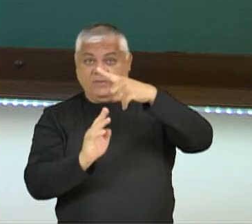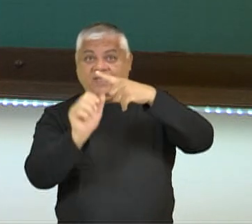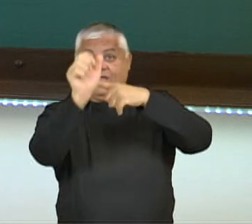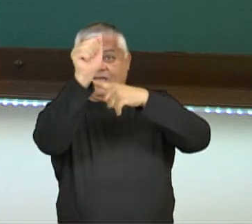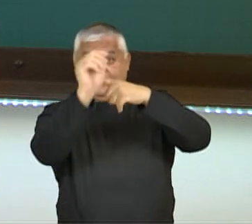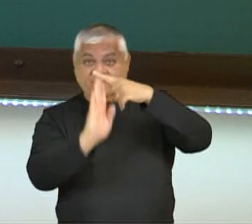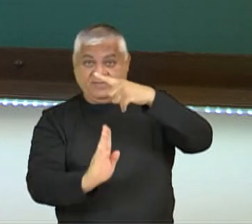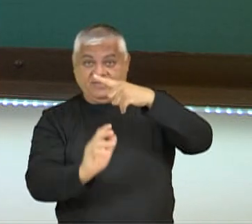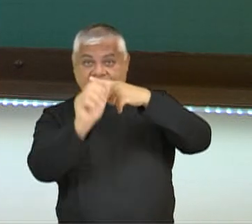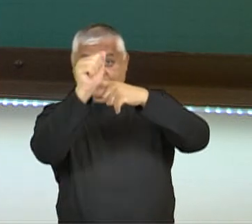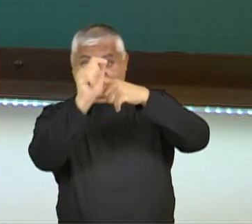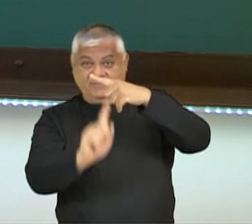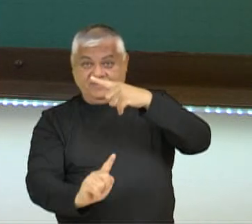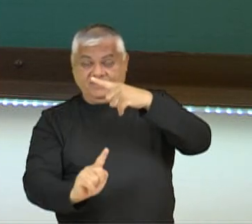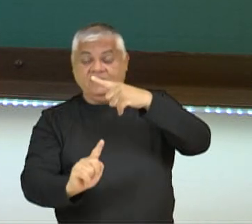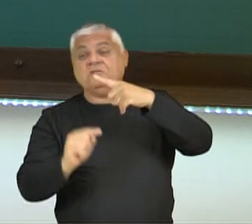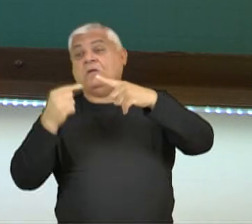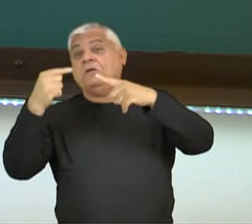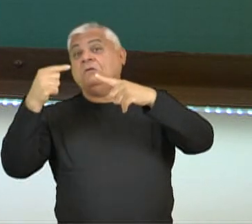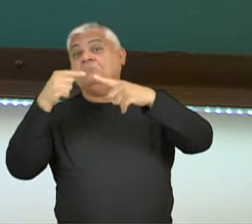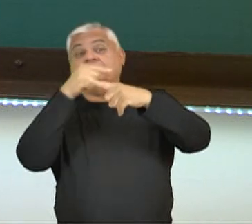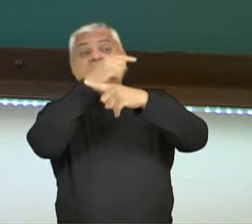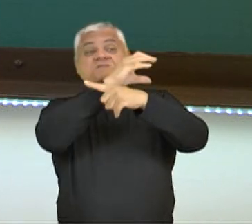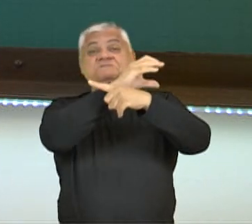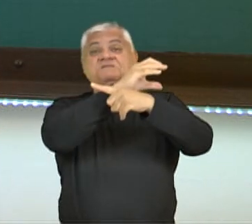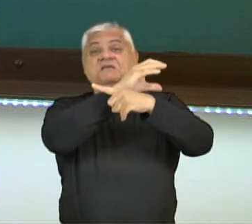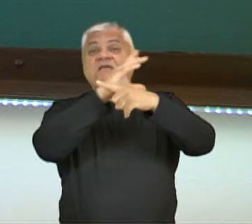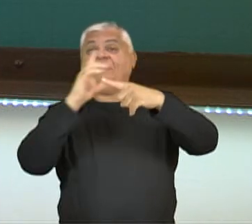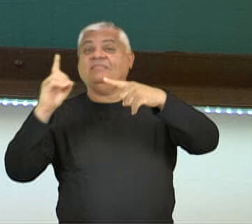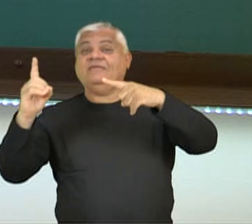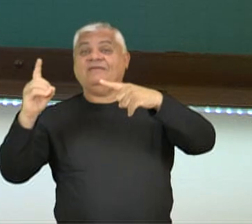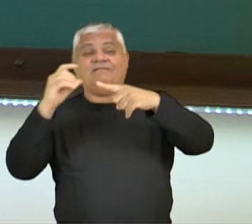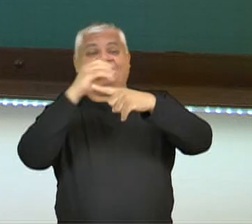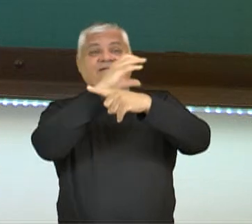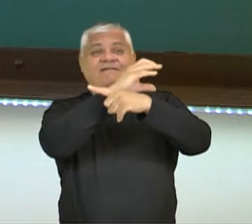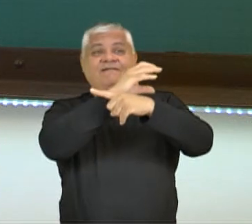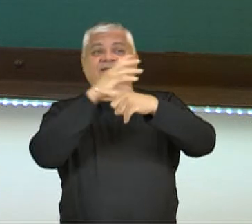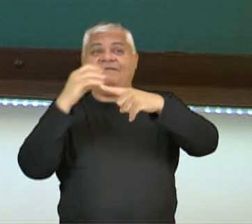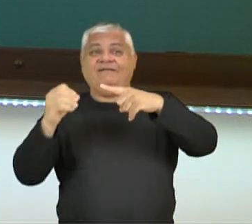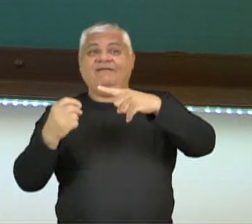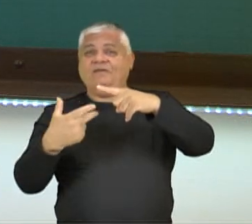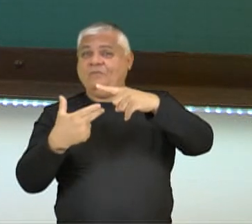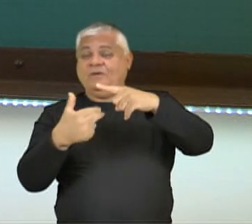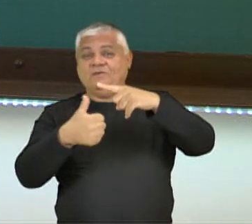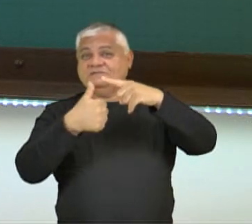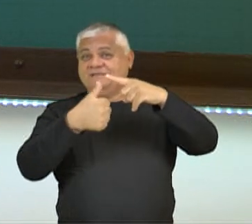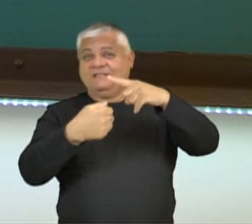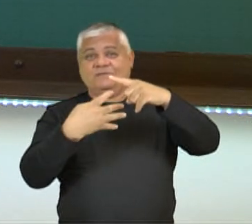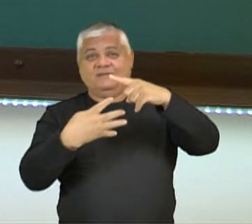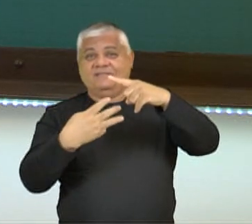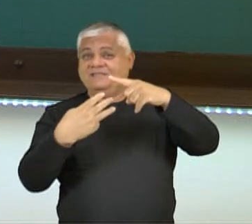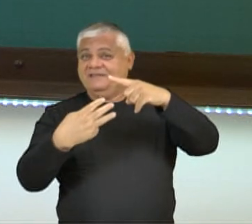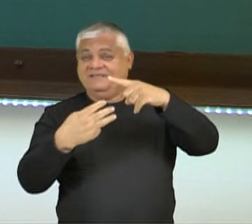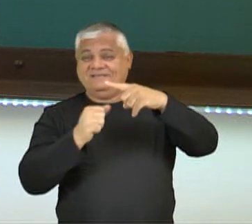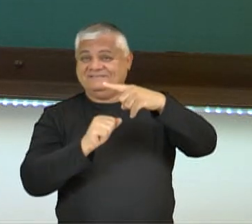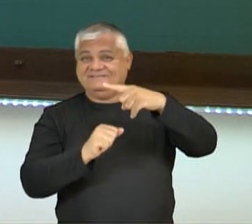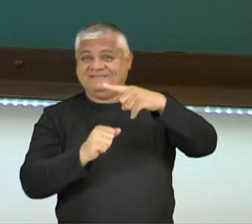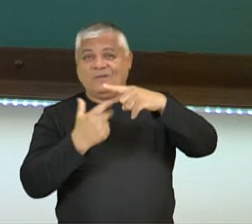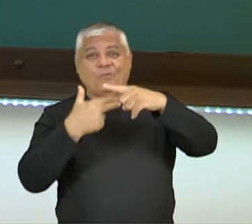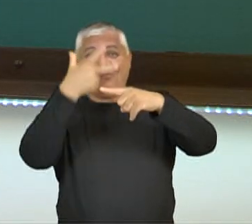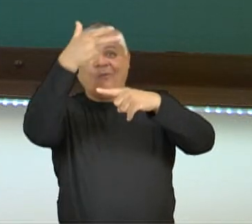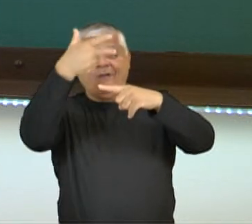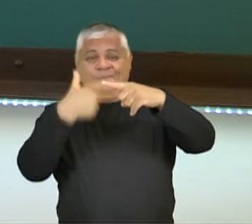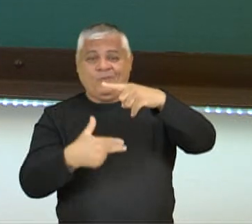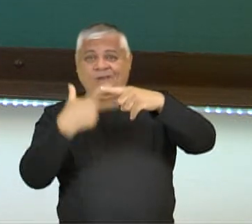pelo vértice? Logo, eles têm que ter a mesma medida. Então, o ângulo A mede 143 graus, porque tem